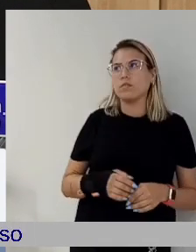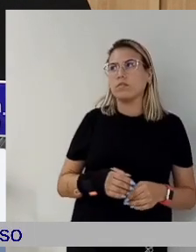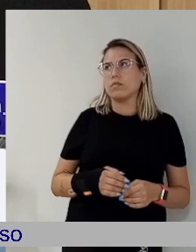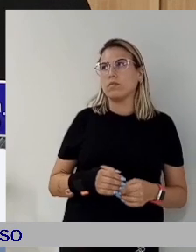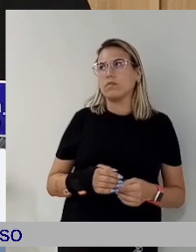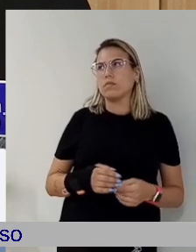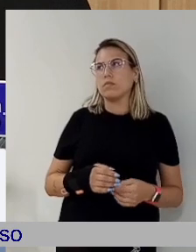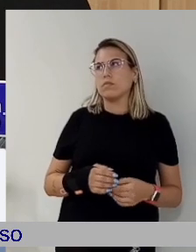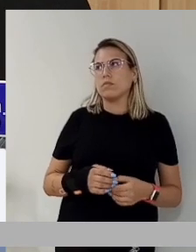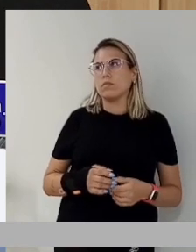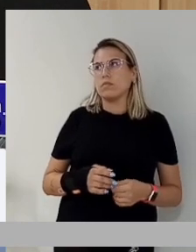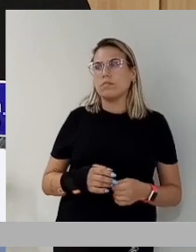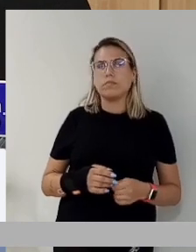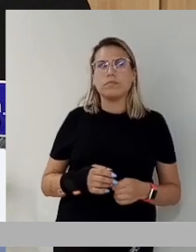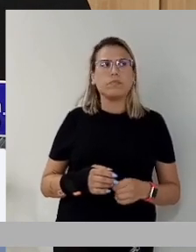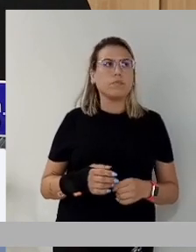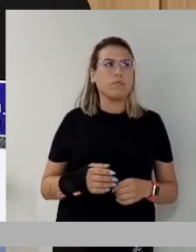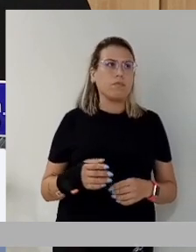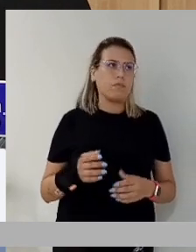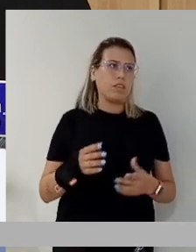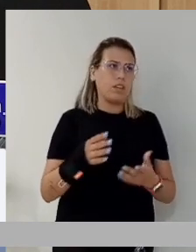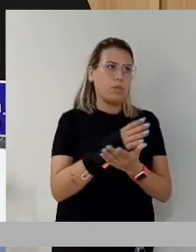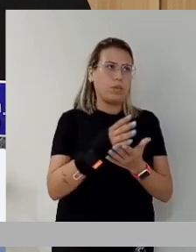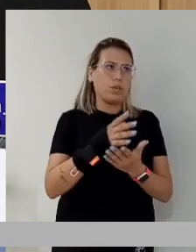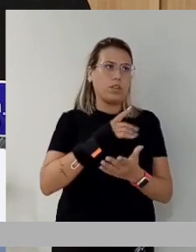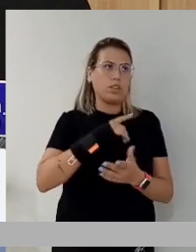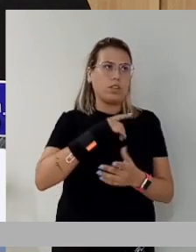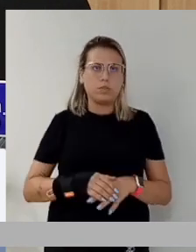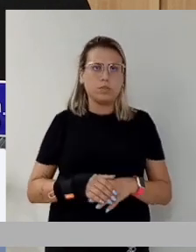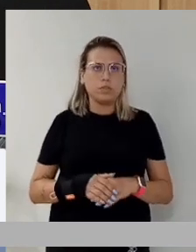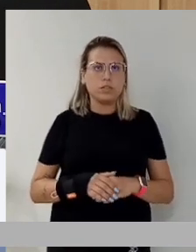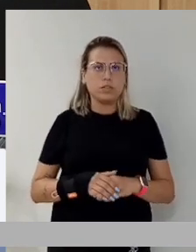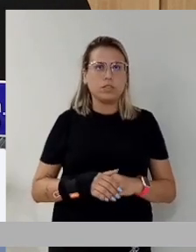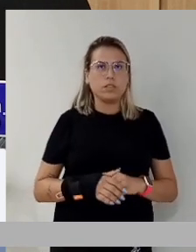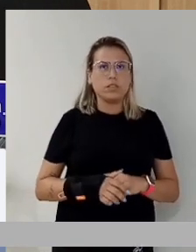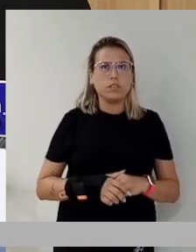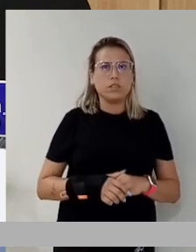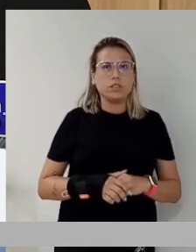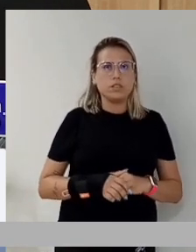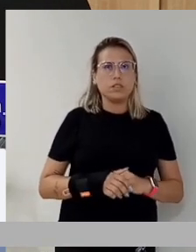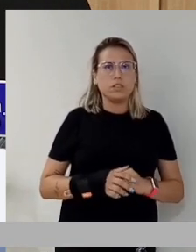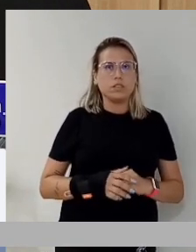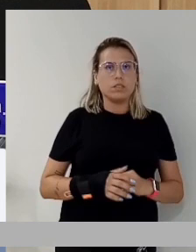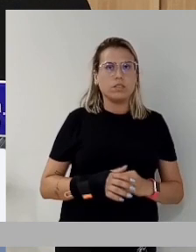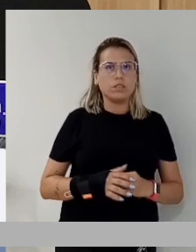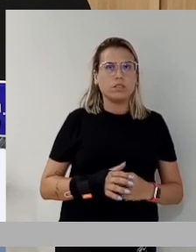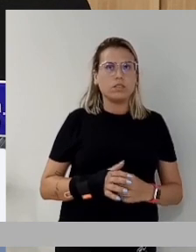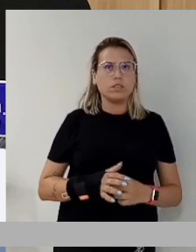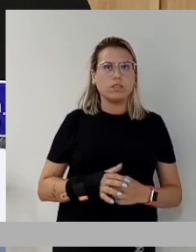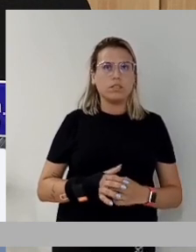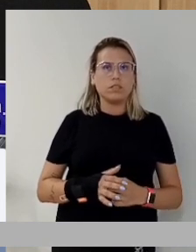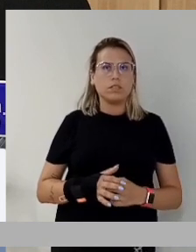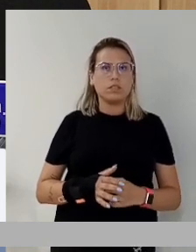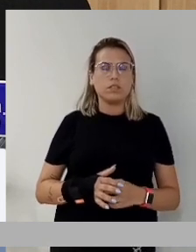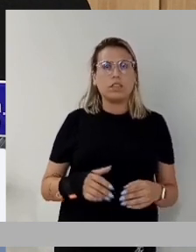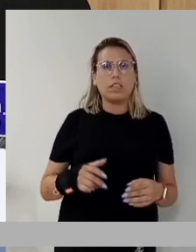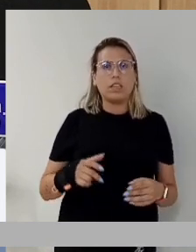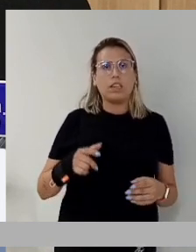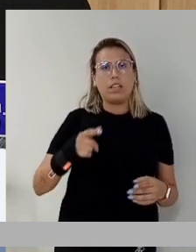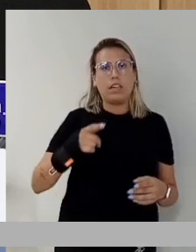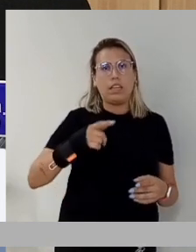disso Alguém tem dúvida disso é o direito não querer reconhecer a